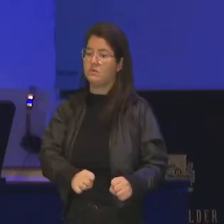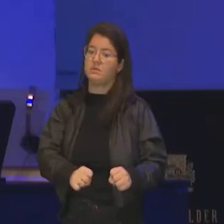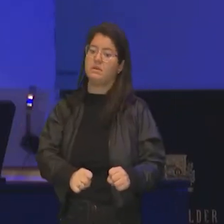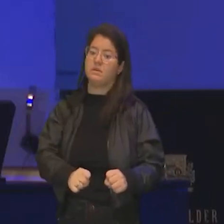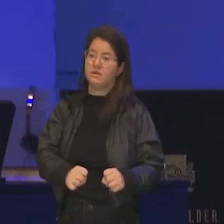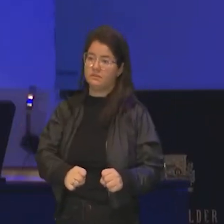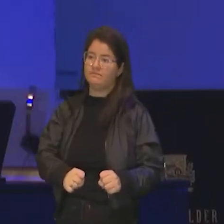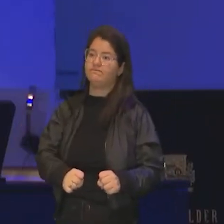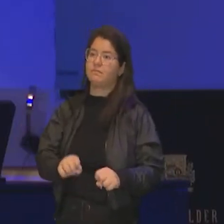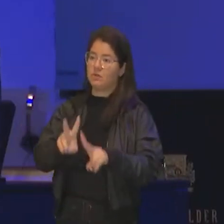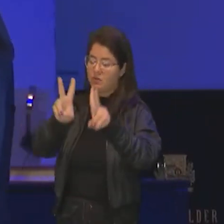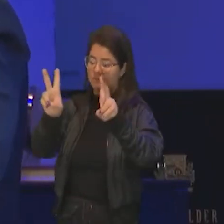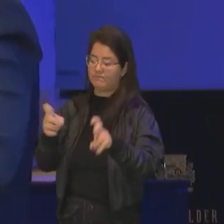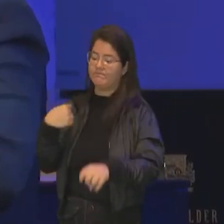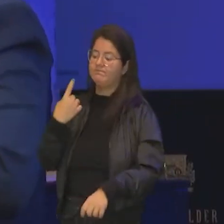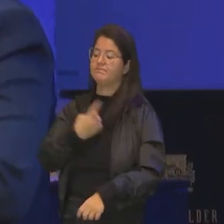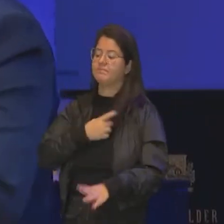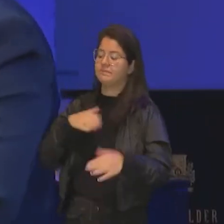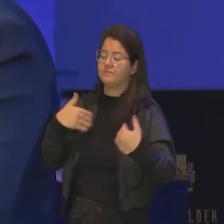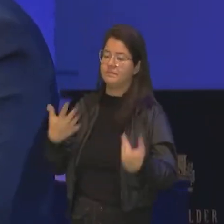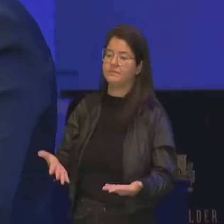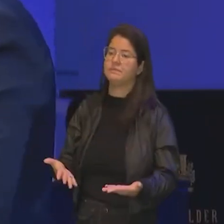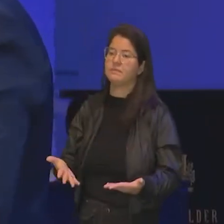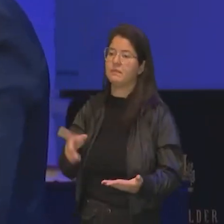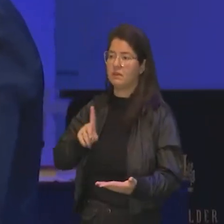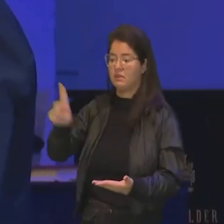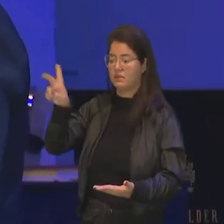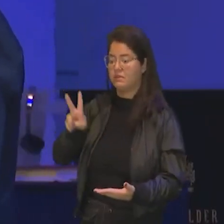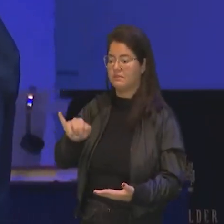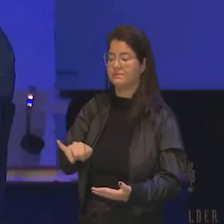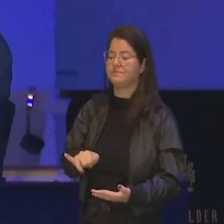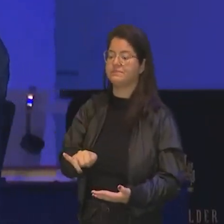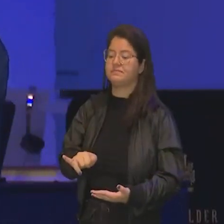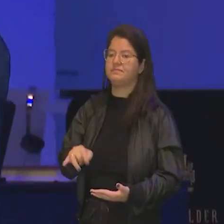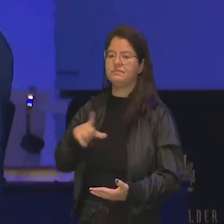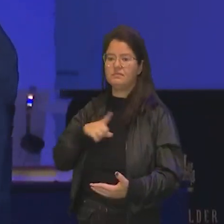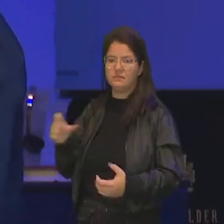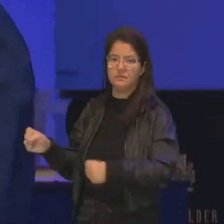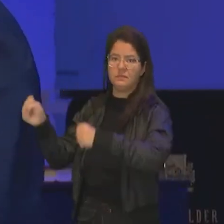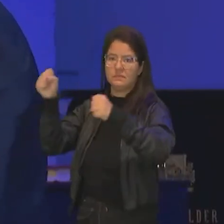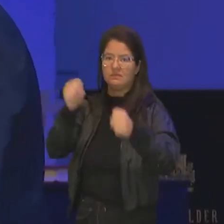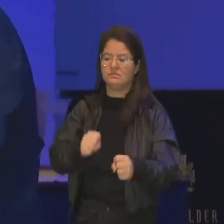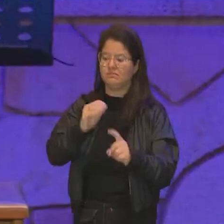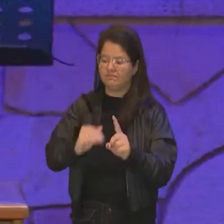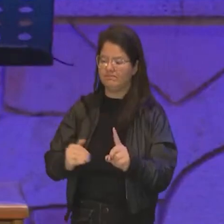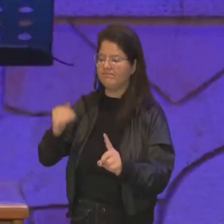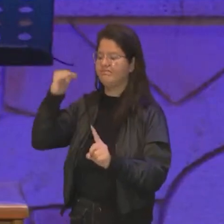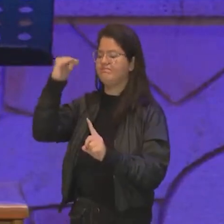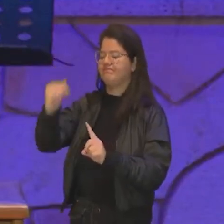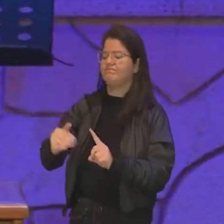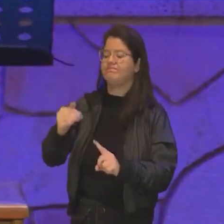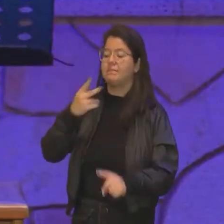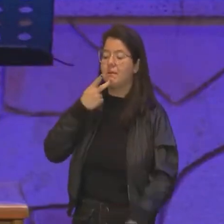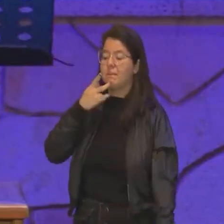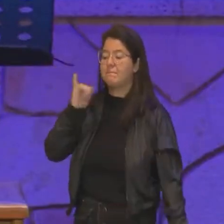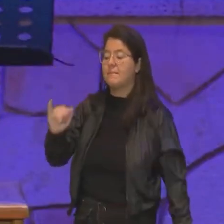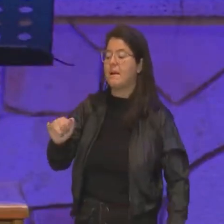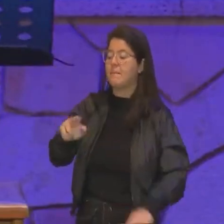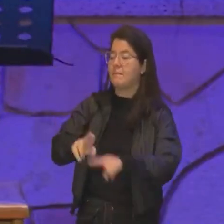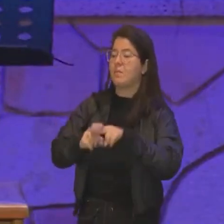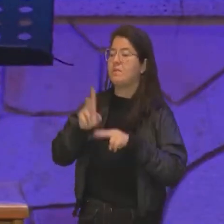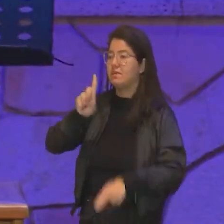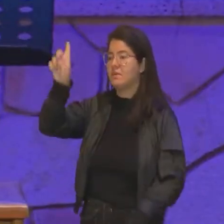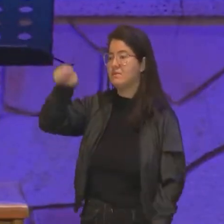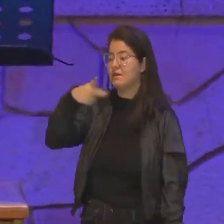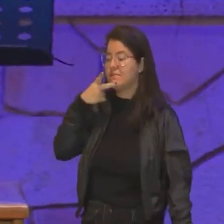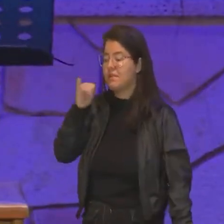conosco, e então Ele vai assumir esta autoria, esta paternidade, por isso que nós falamos que Deus é